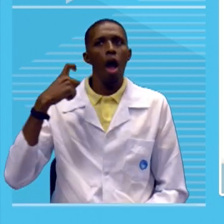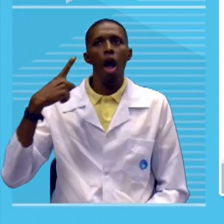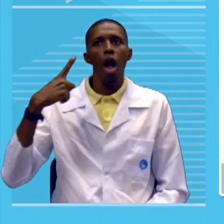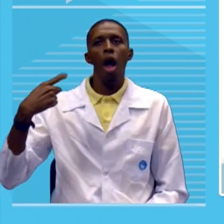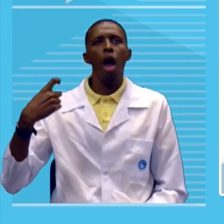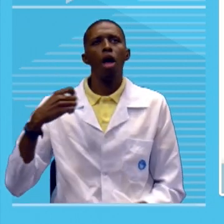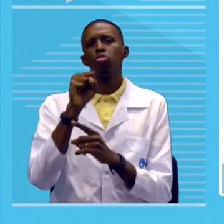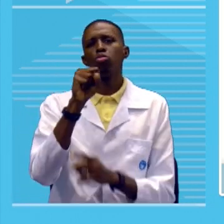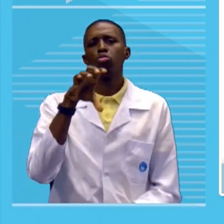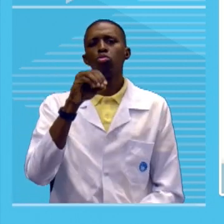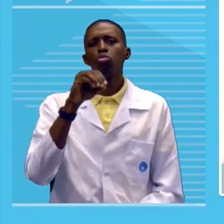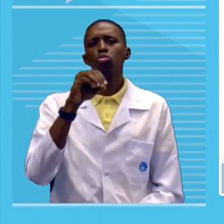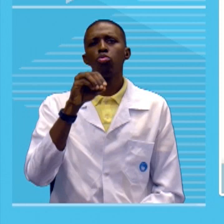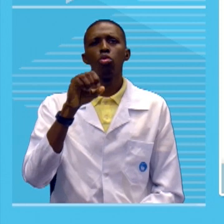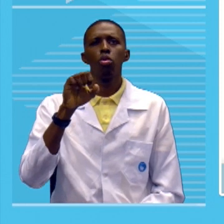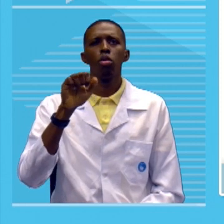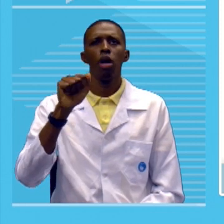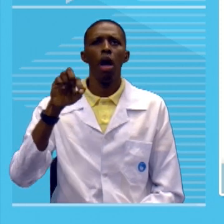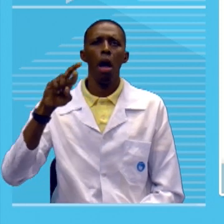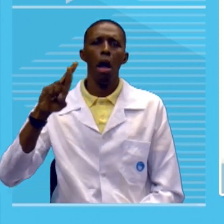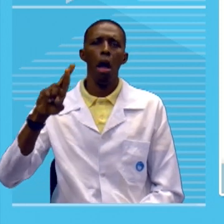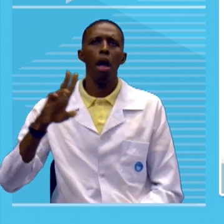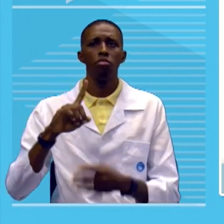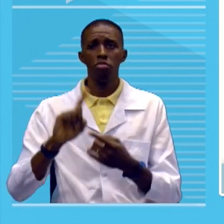S-U-A-R, né? Que é transpirar.